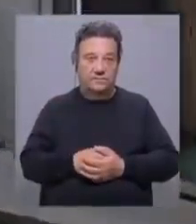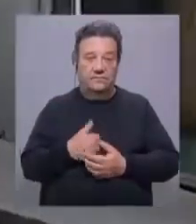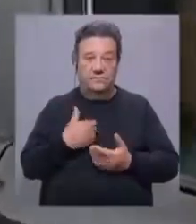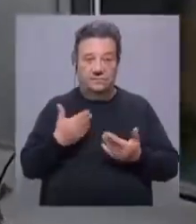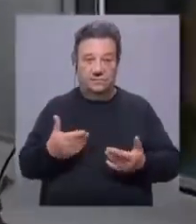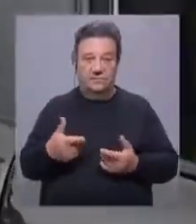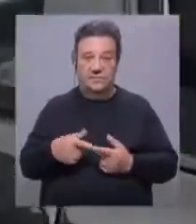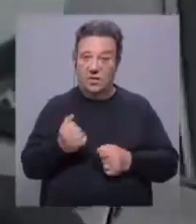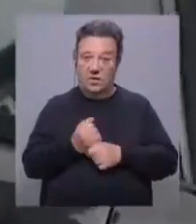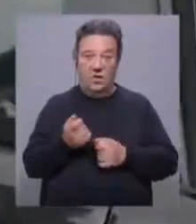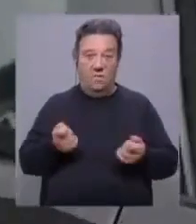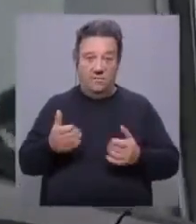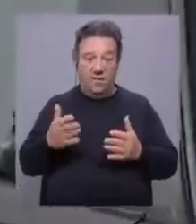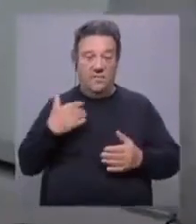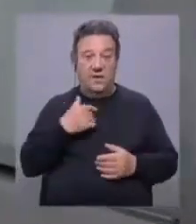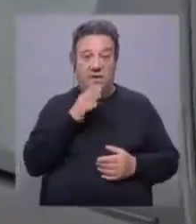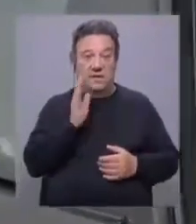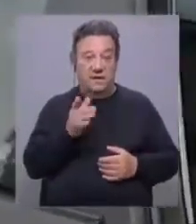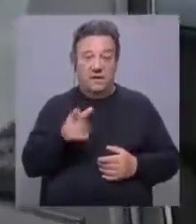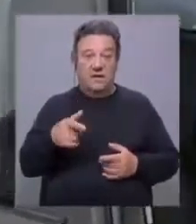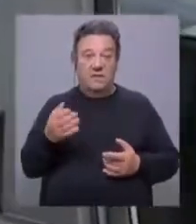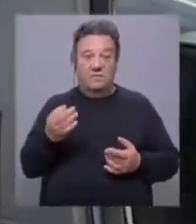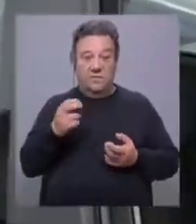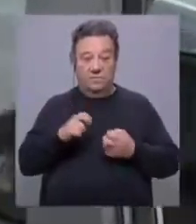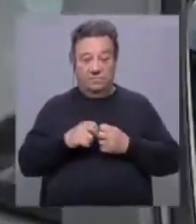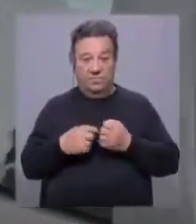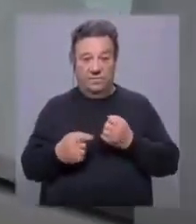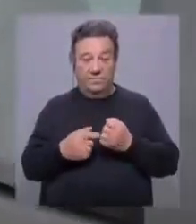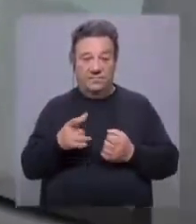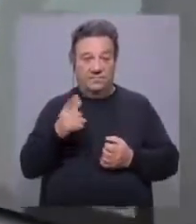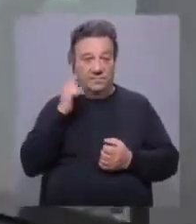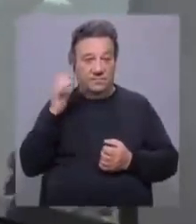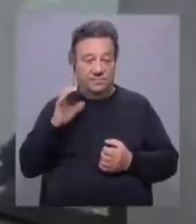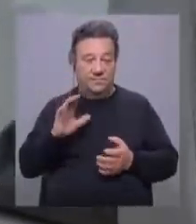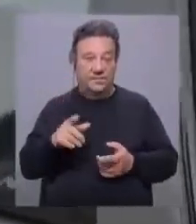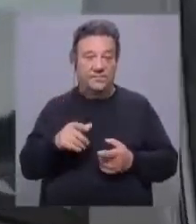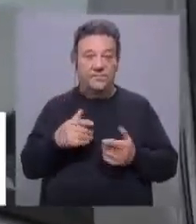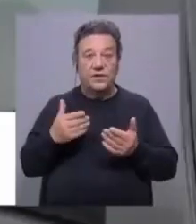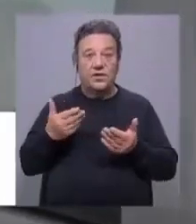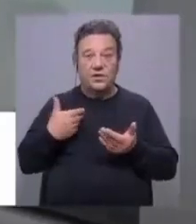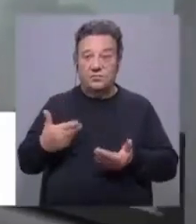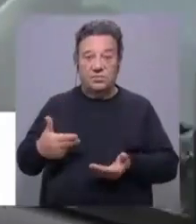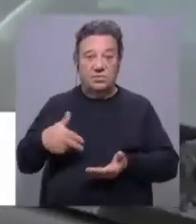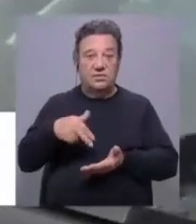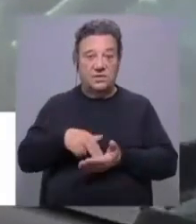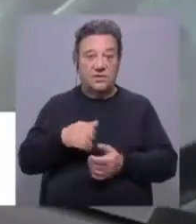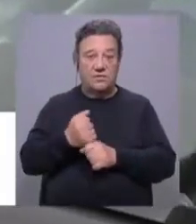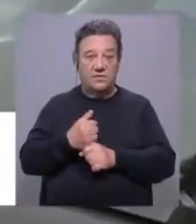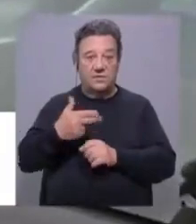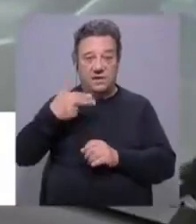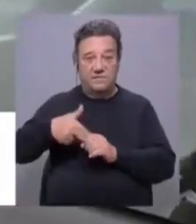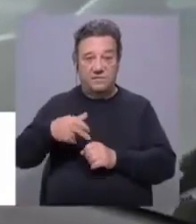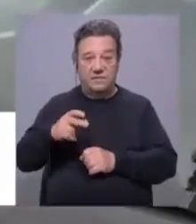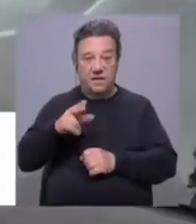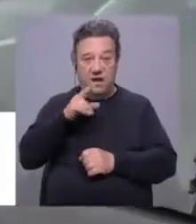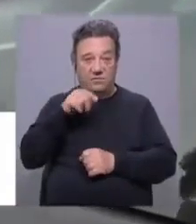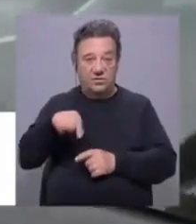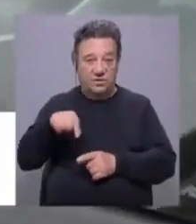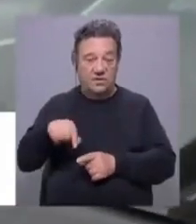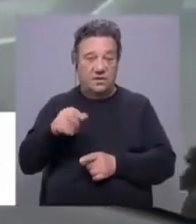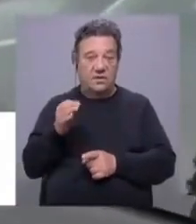Estamos numa mega operação, como eu estava a dizer, aqui é um problema de áudio. Estamos na estação de serviço de Alcochete,